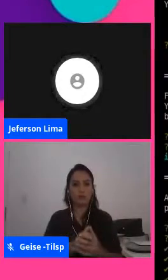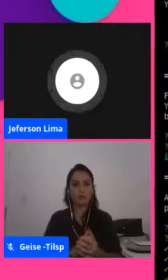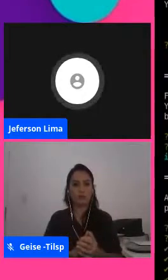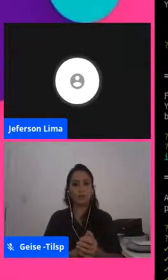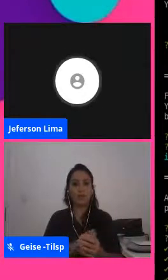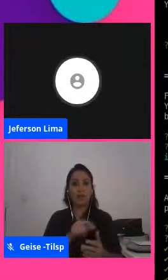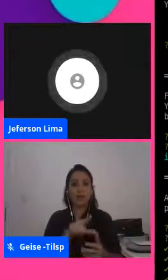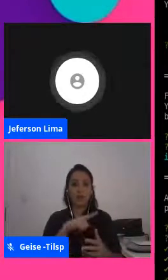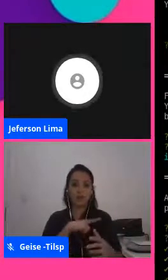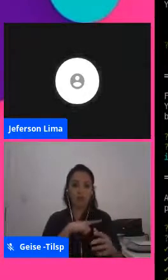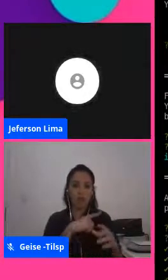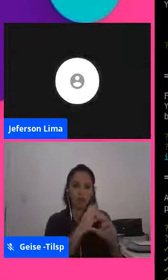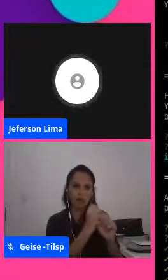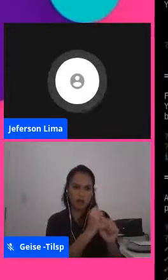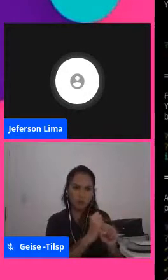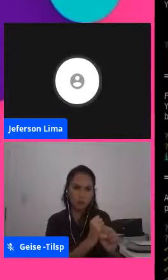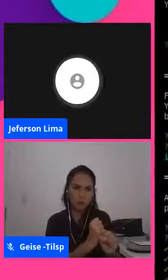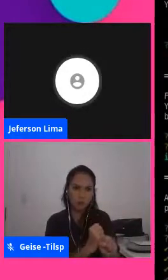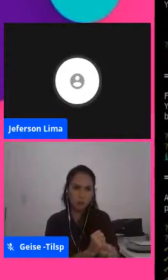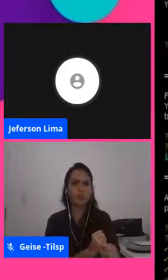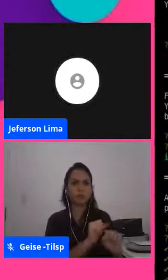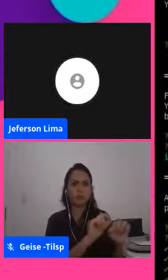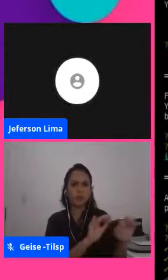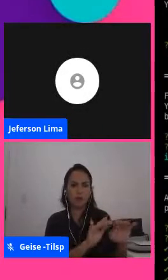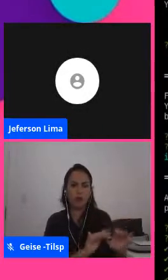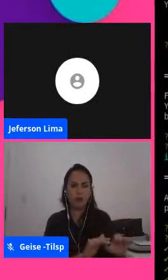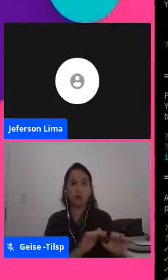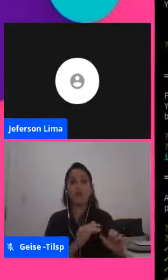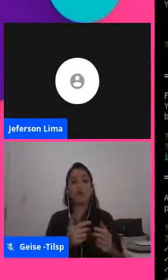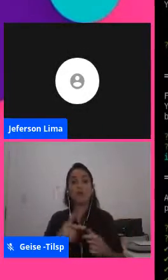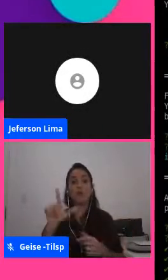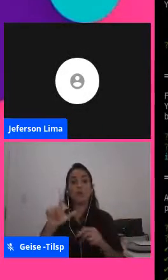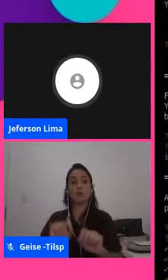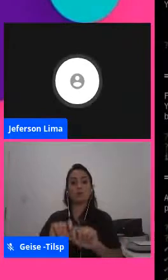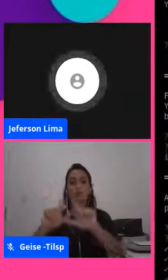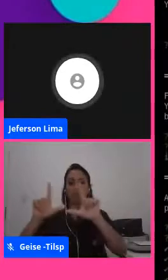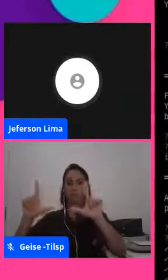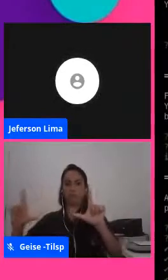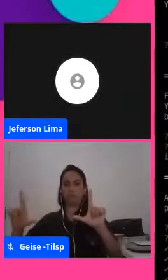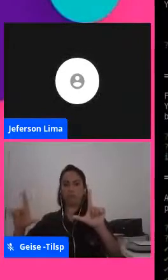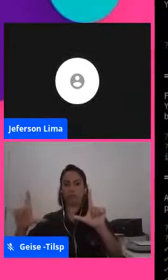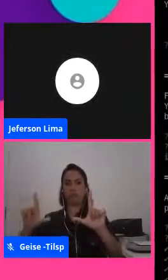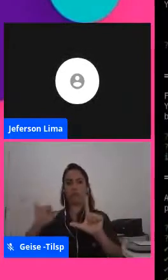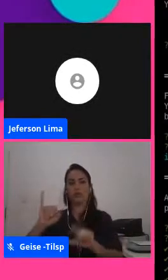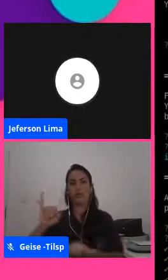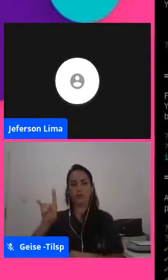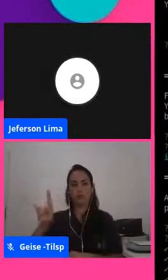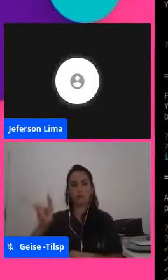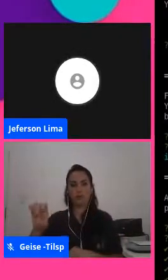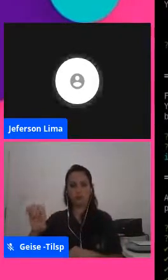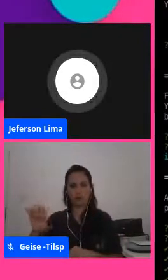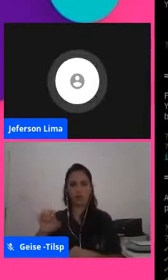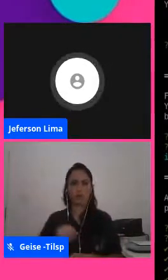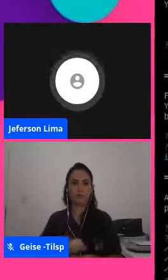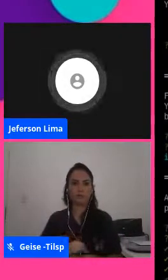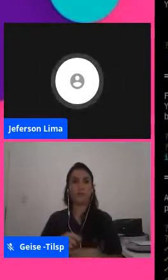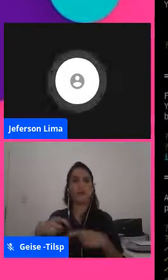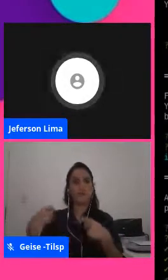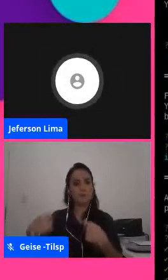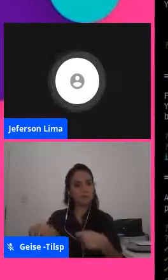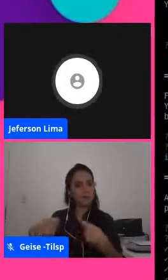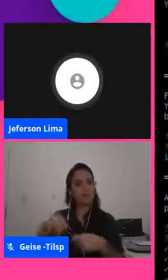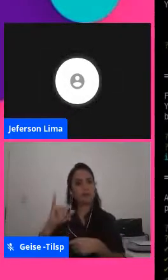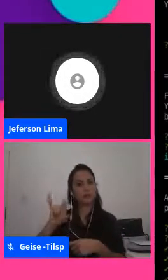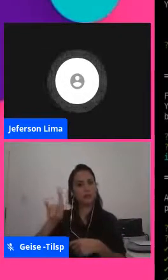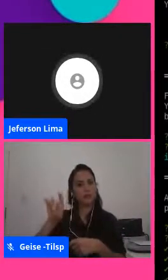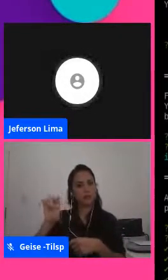está aqui fazendo nosso processo, a gente vai abrir nossa próxima tela. É a nossa IDE. Sim, a gente precisa de uma IDE para poder editar